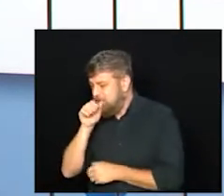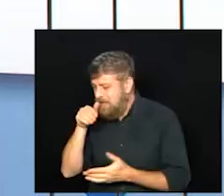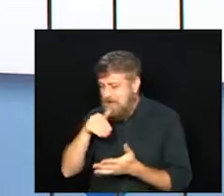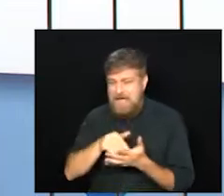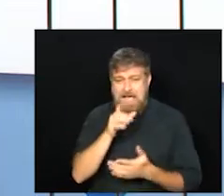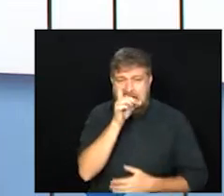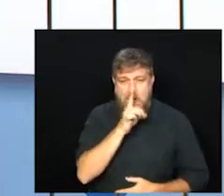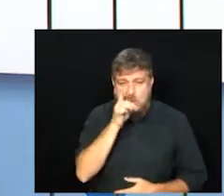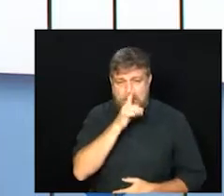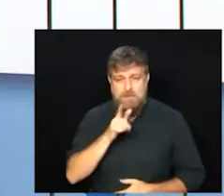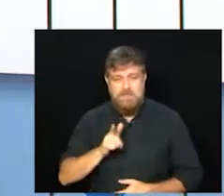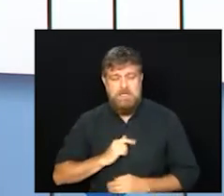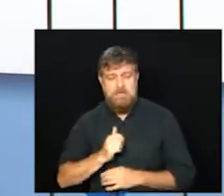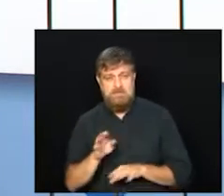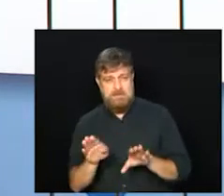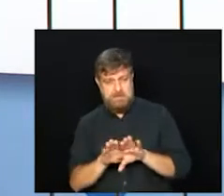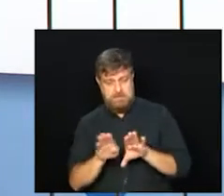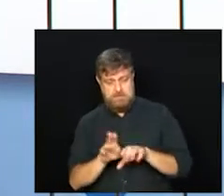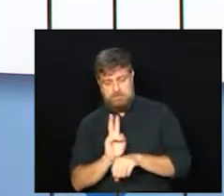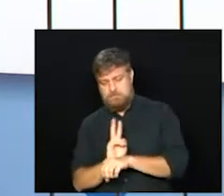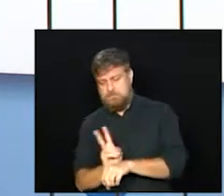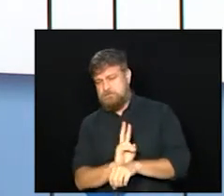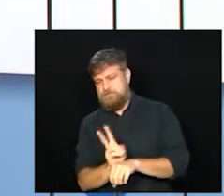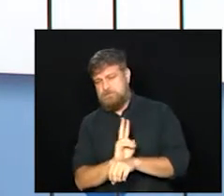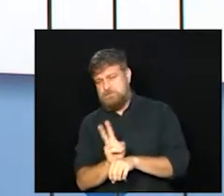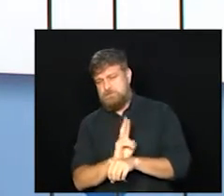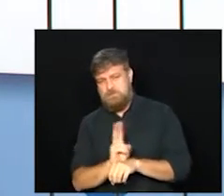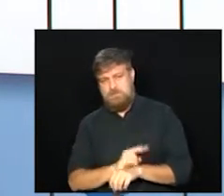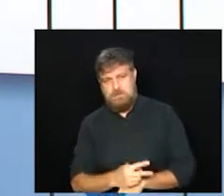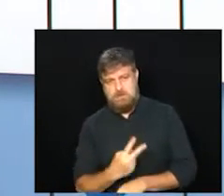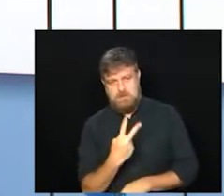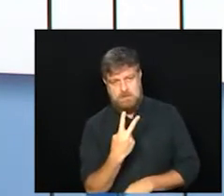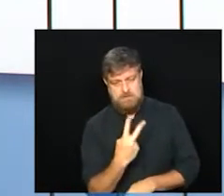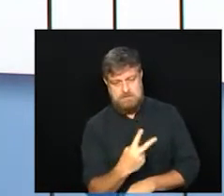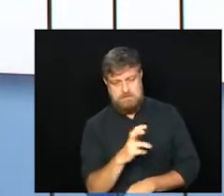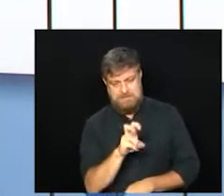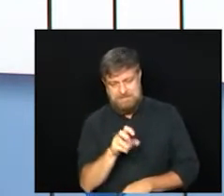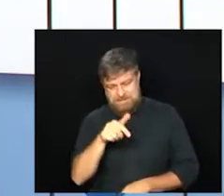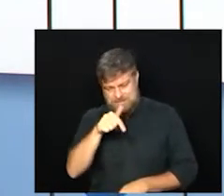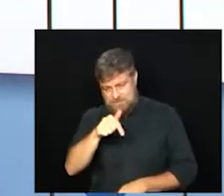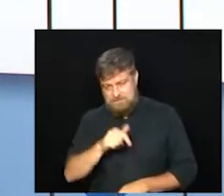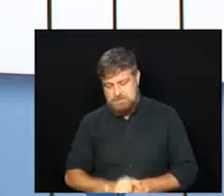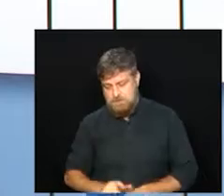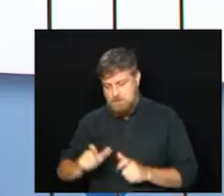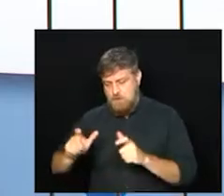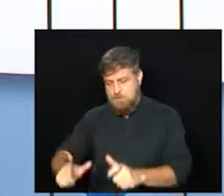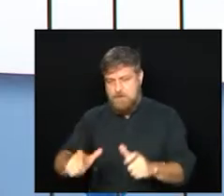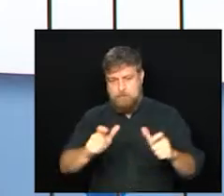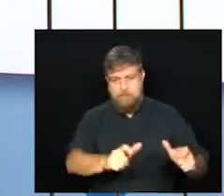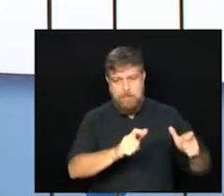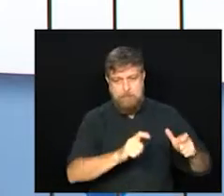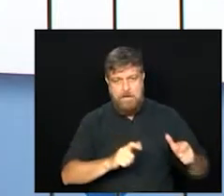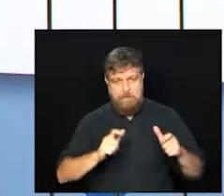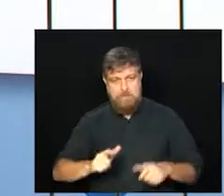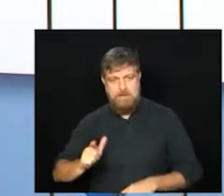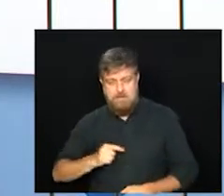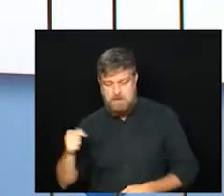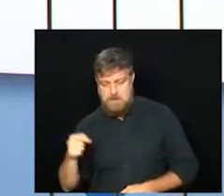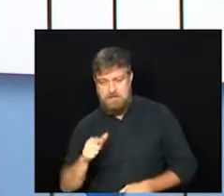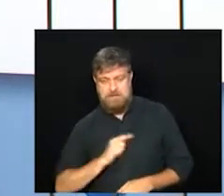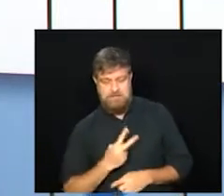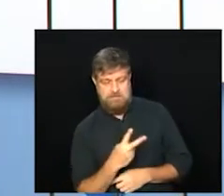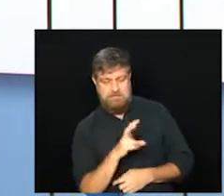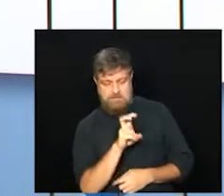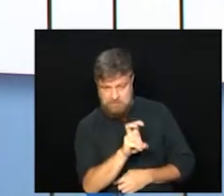domingo. Nós tivemos ainda a fiscalização em 257 estabelecimentos, dos quais